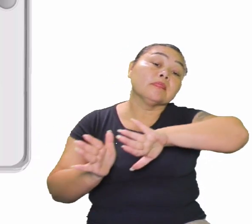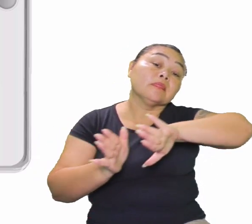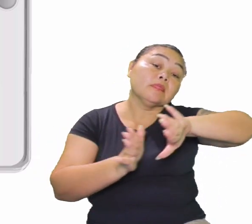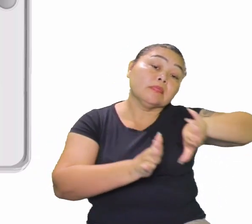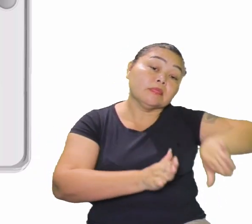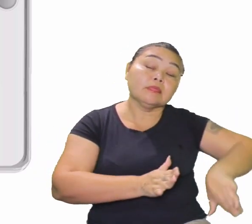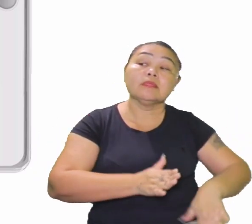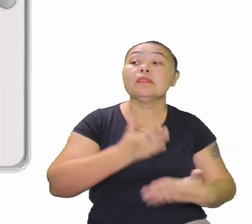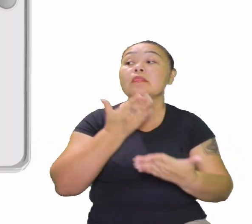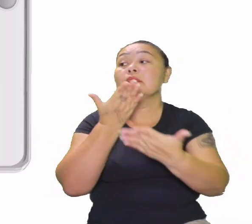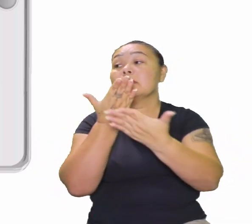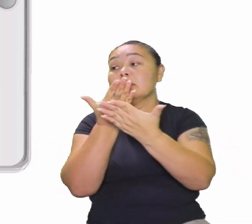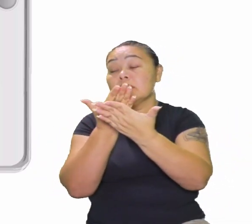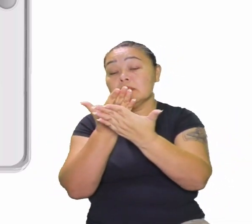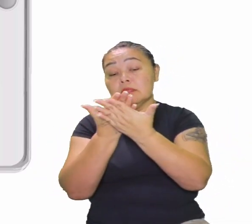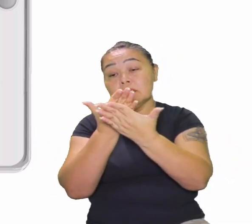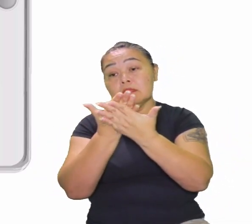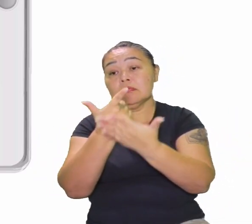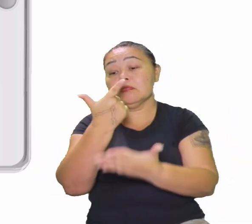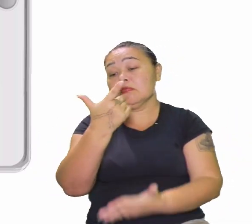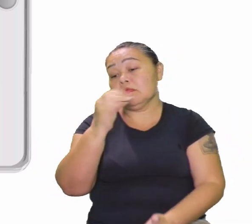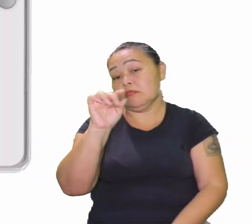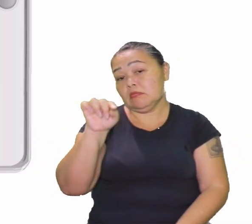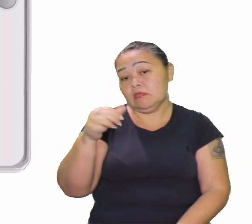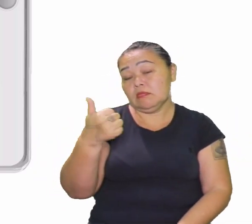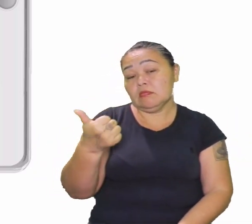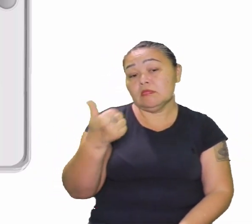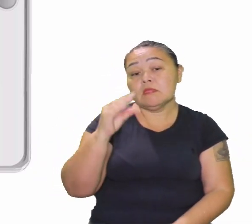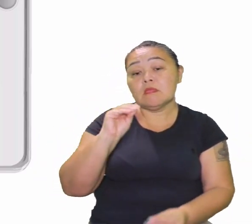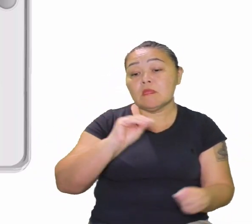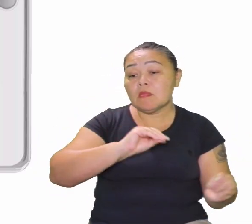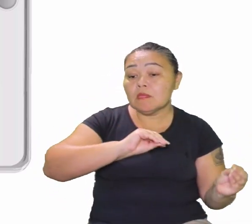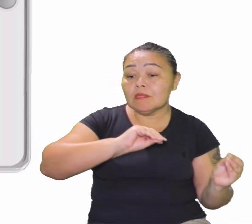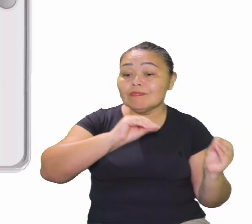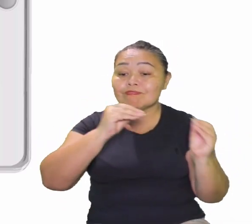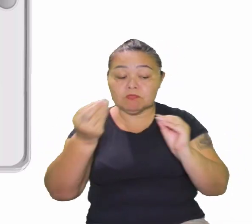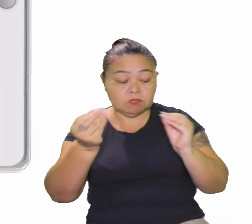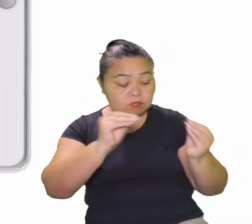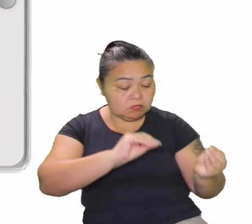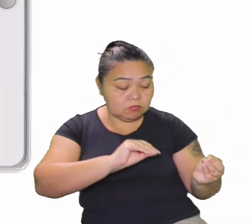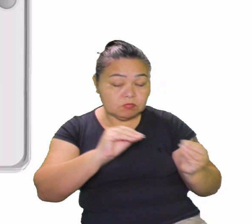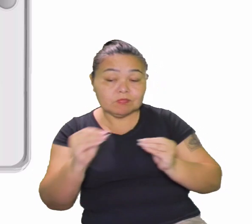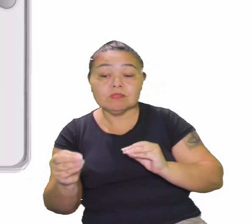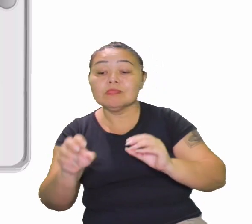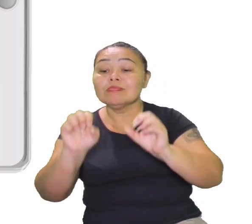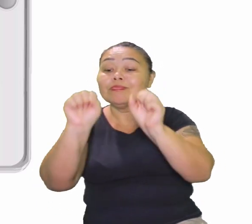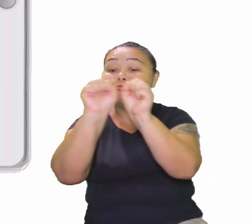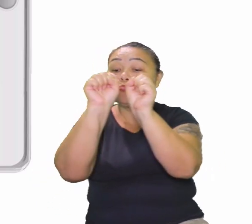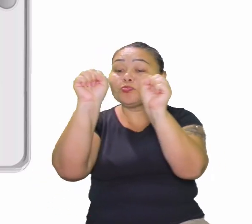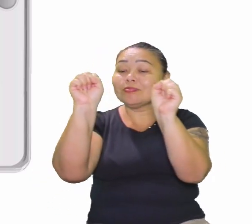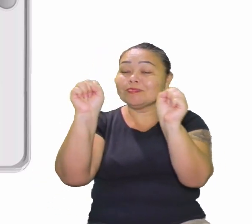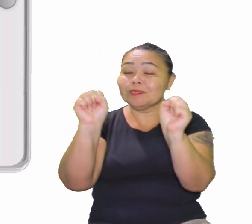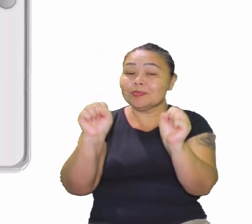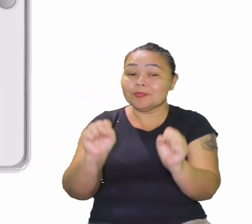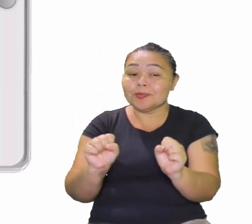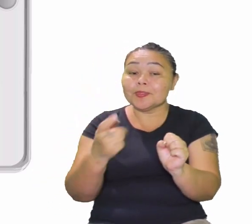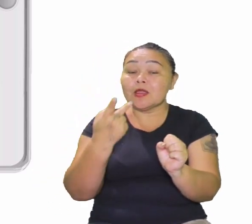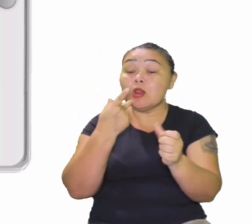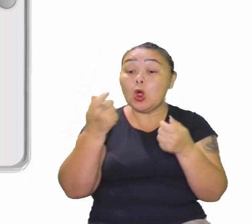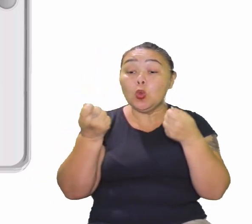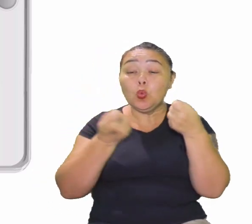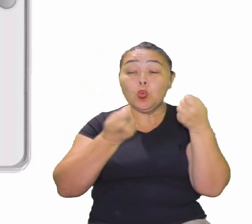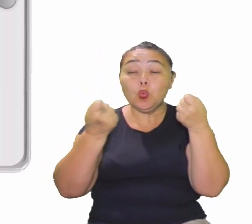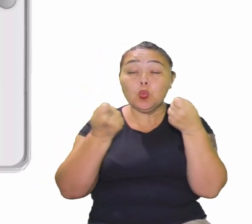manejo dos SAFs. Falamos sobre o controle de plantas daninhas, ou seja, aquelas ervas que vão